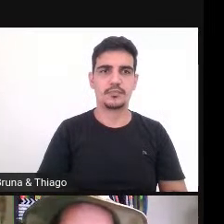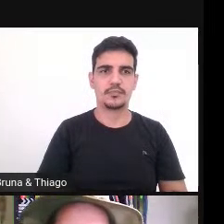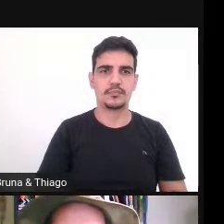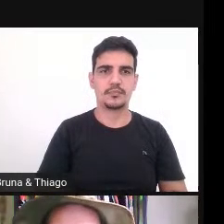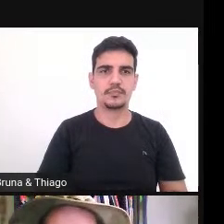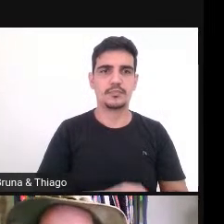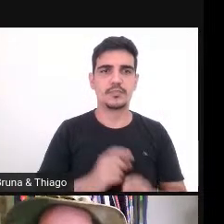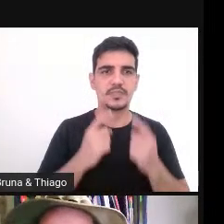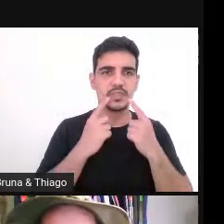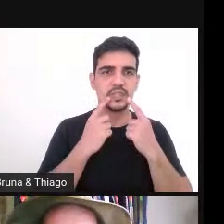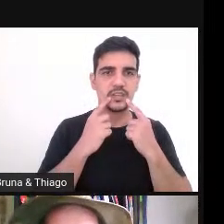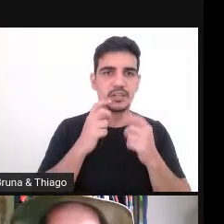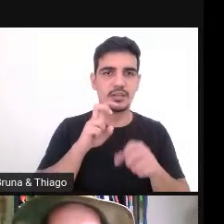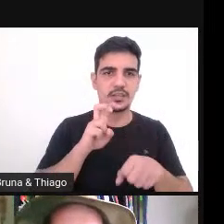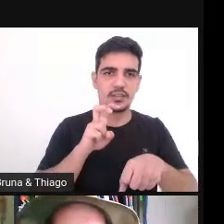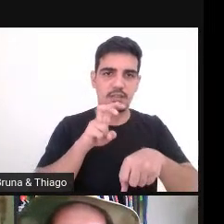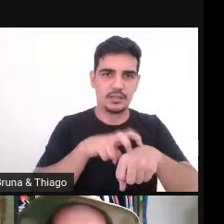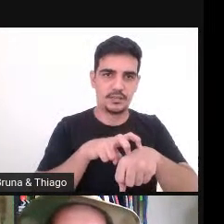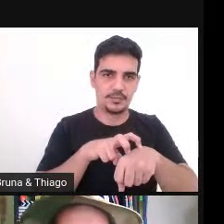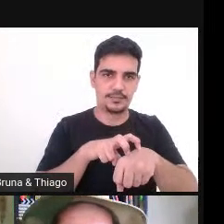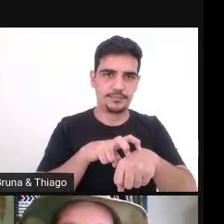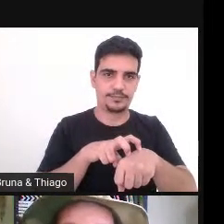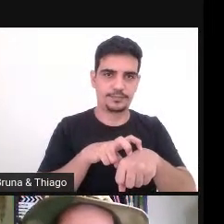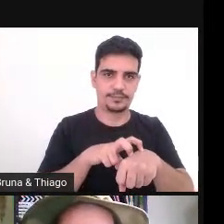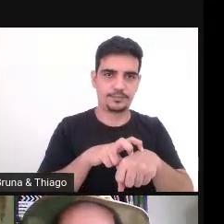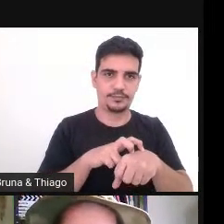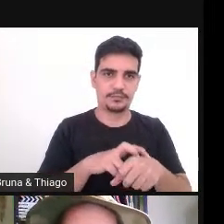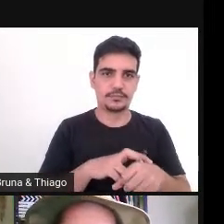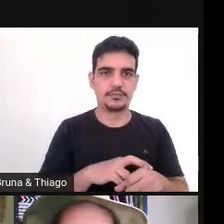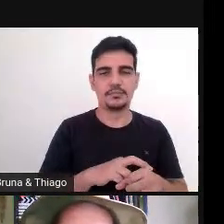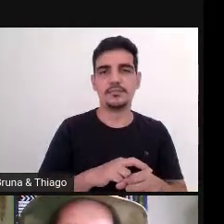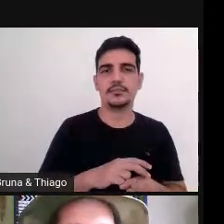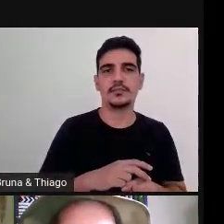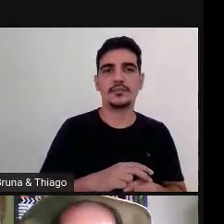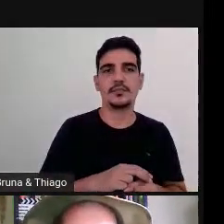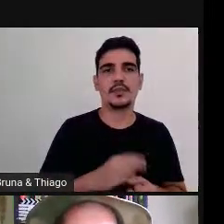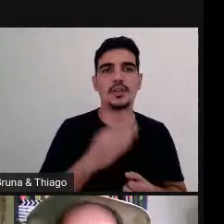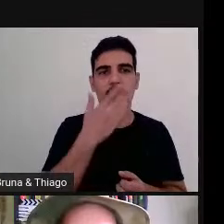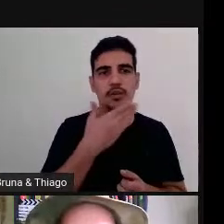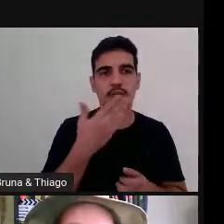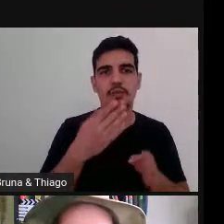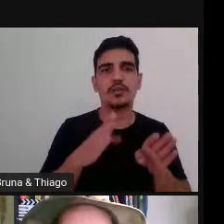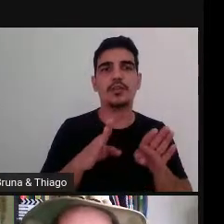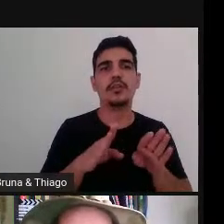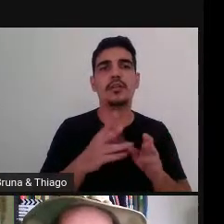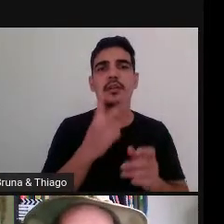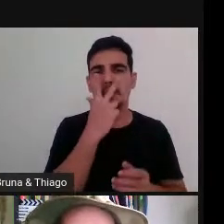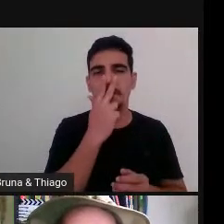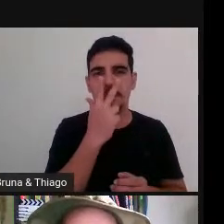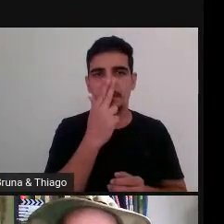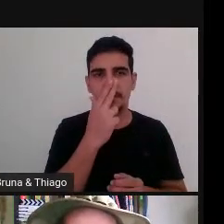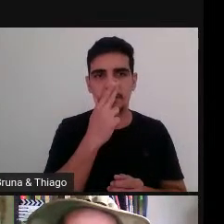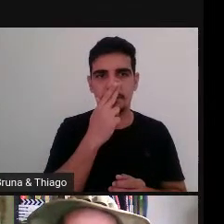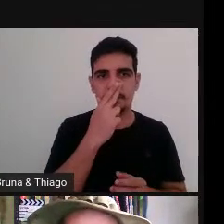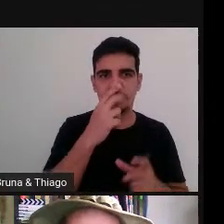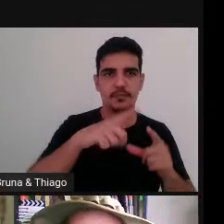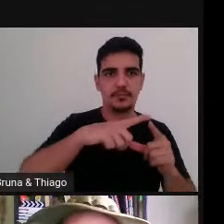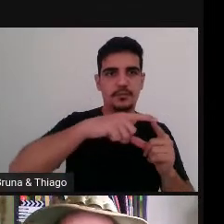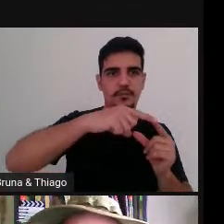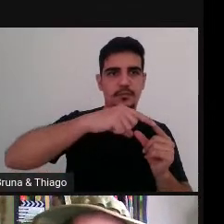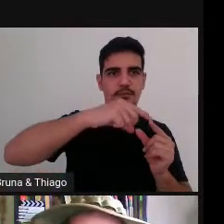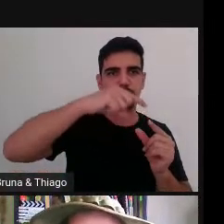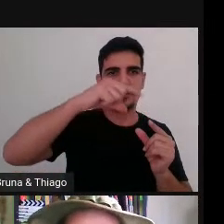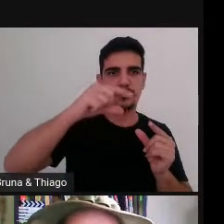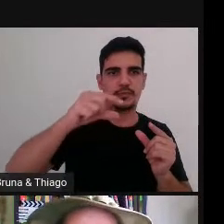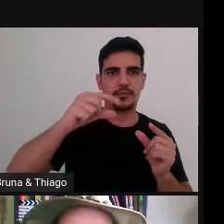é a dentição solenóglifa, parece aí uma folha seca no chão da floresta, adora um crepúsculo, né, e aí elas